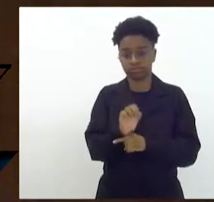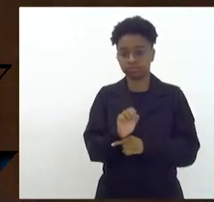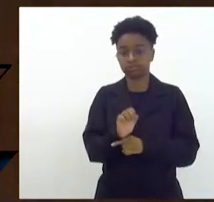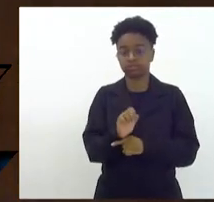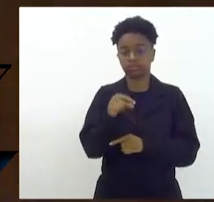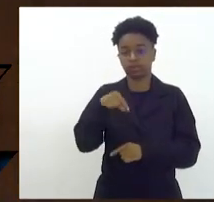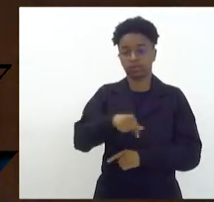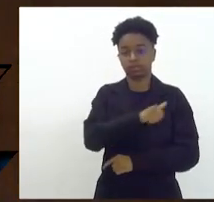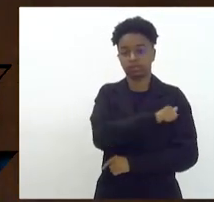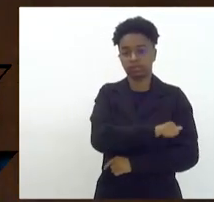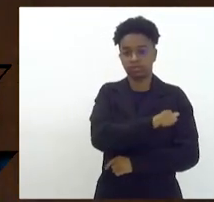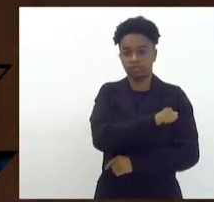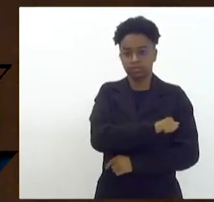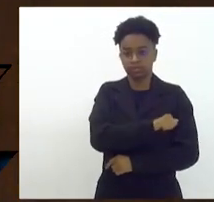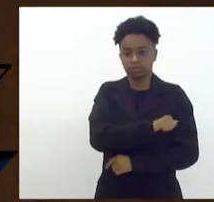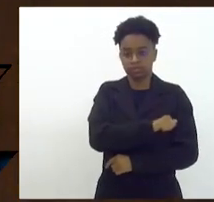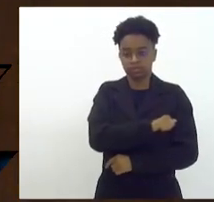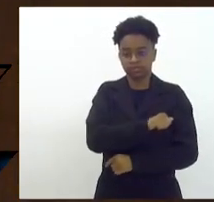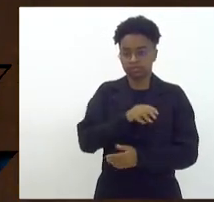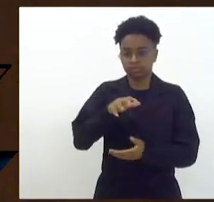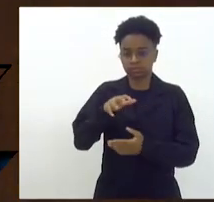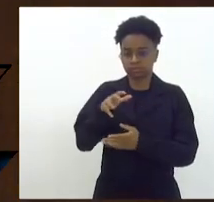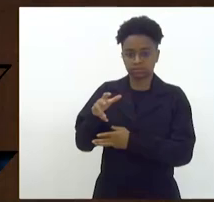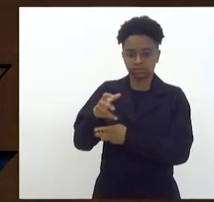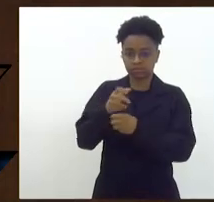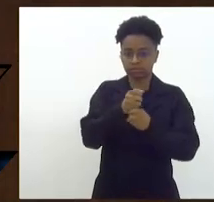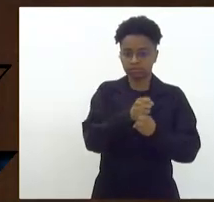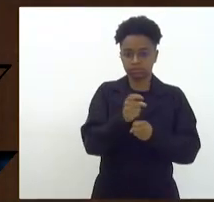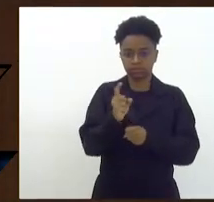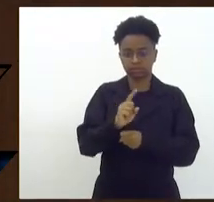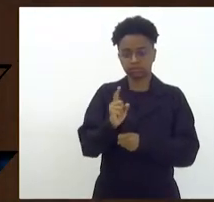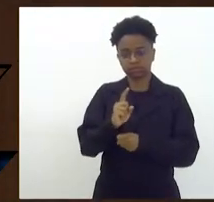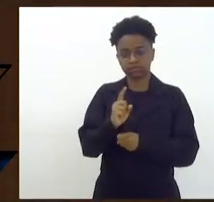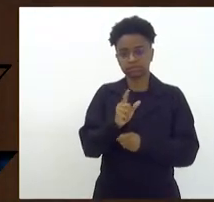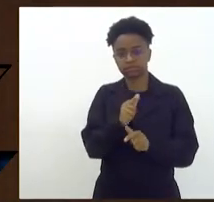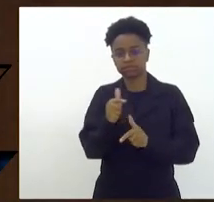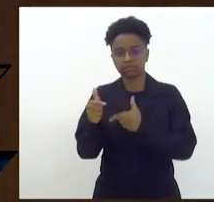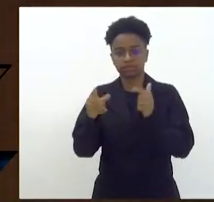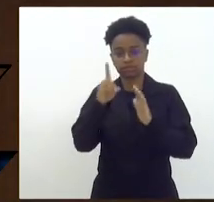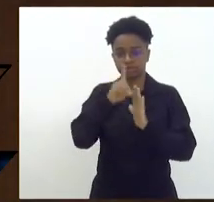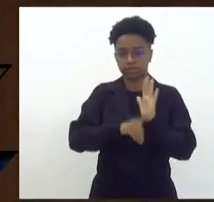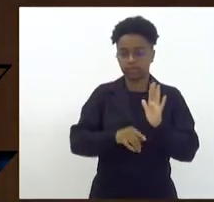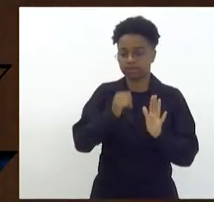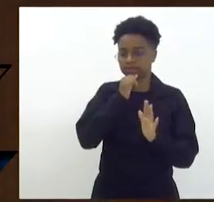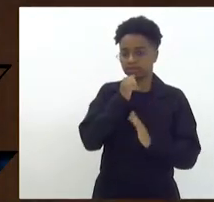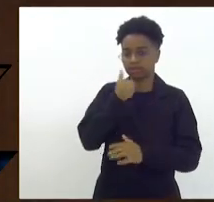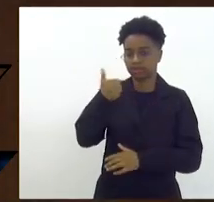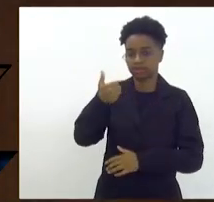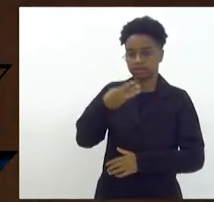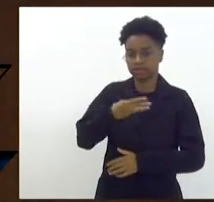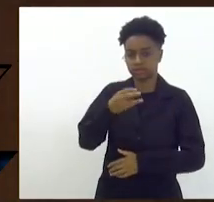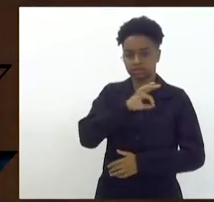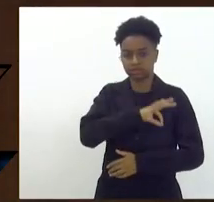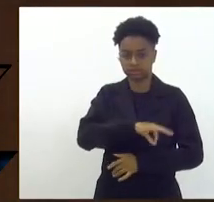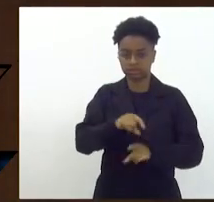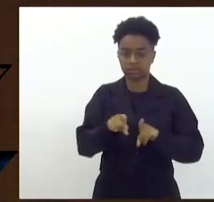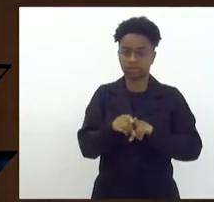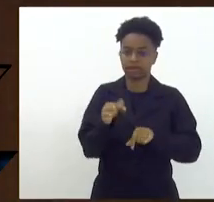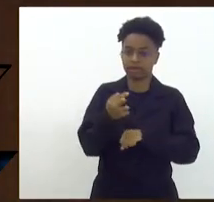do Rio de Janeiro de não sendo computada na base de cálculo de outros direitos como décimo terceiro férias